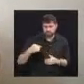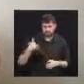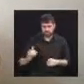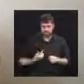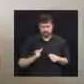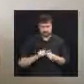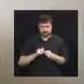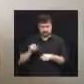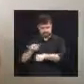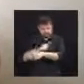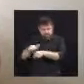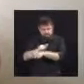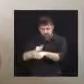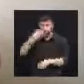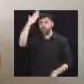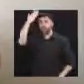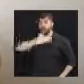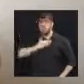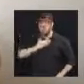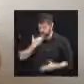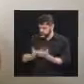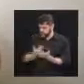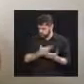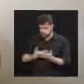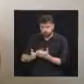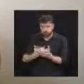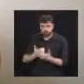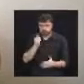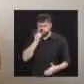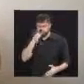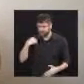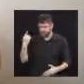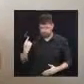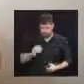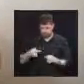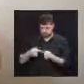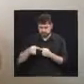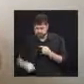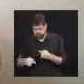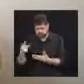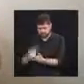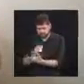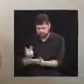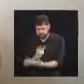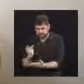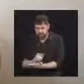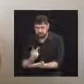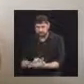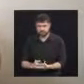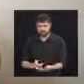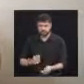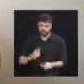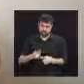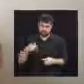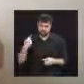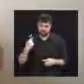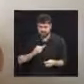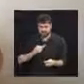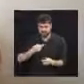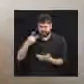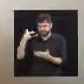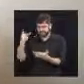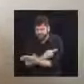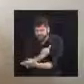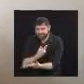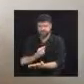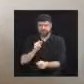só técnicas comprovadas cientificamente, para que nós não caíssemos nesse... porque uma pedrinha